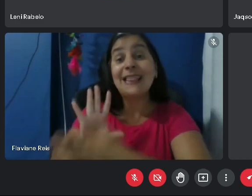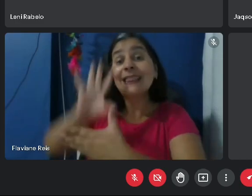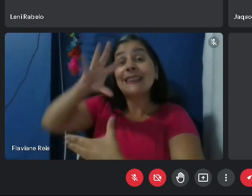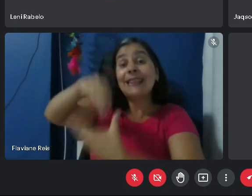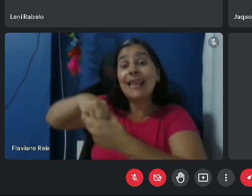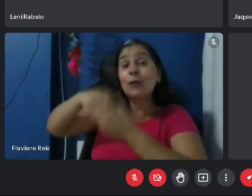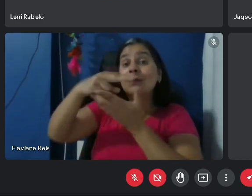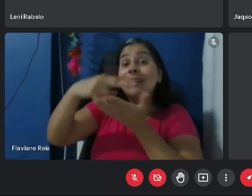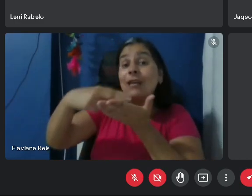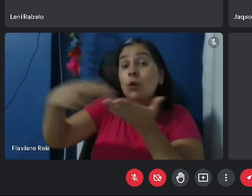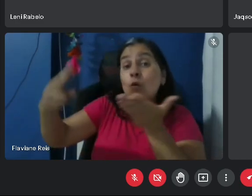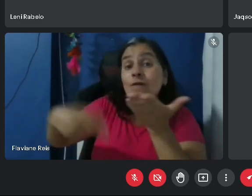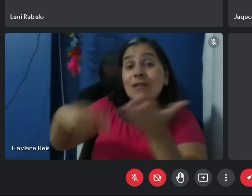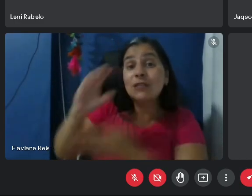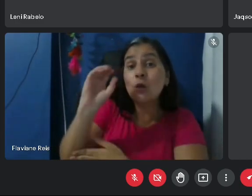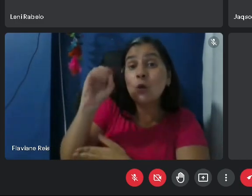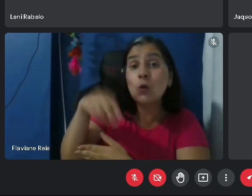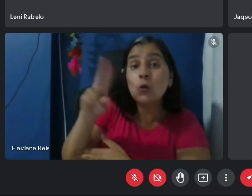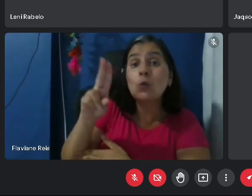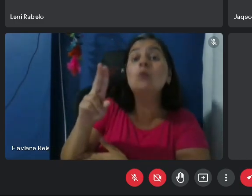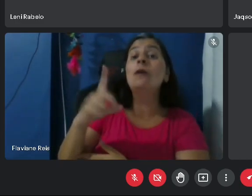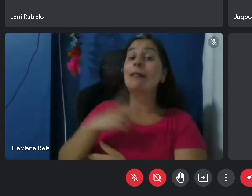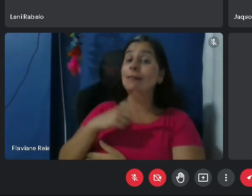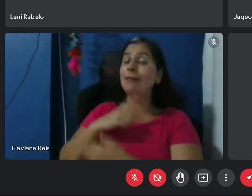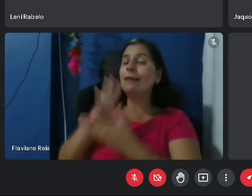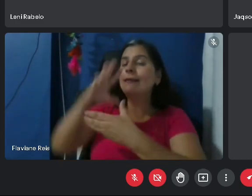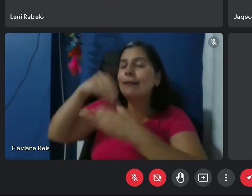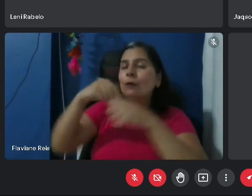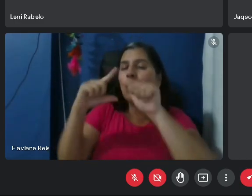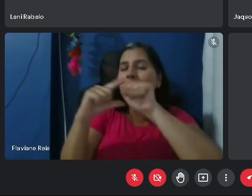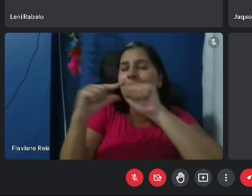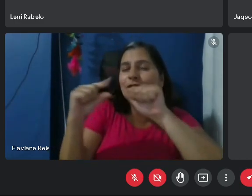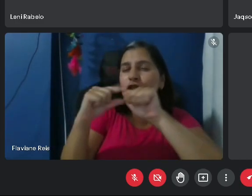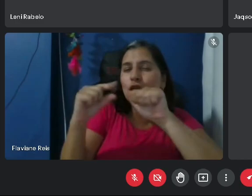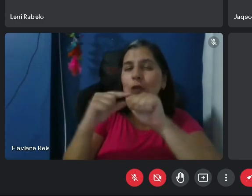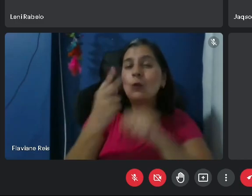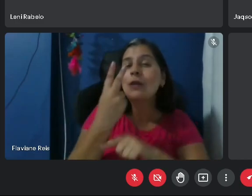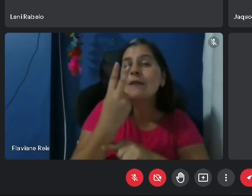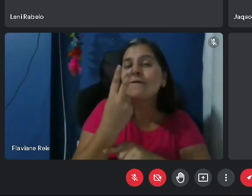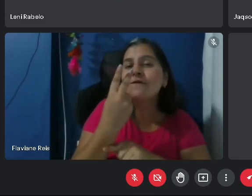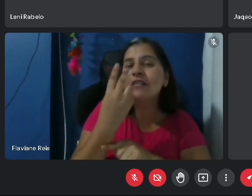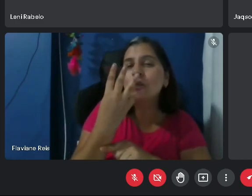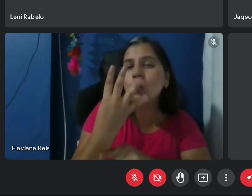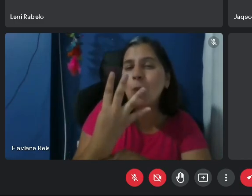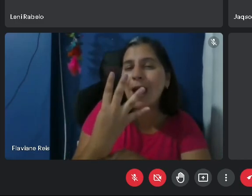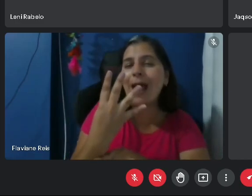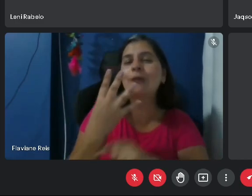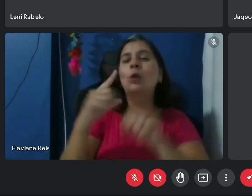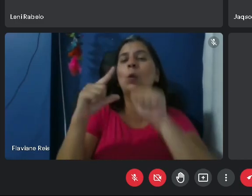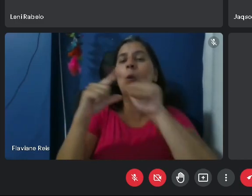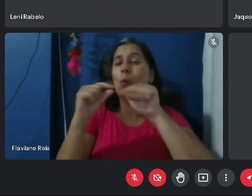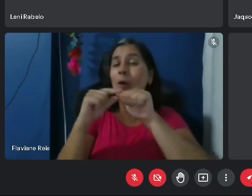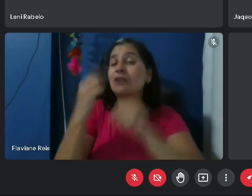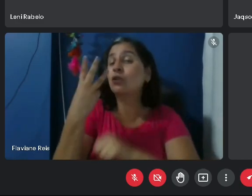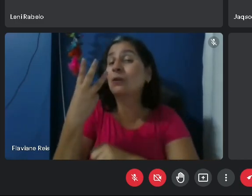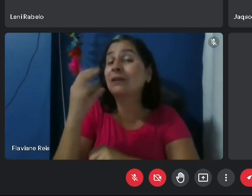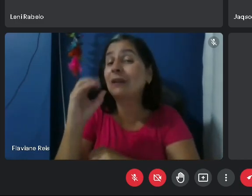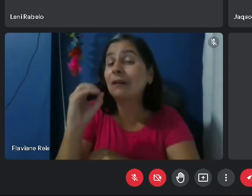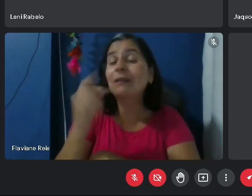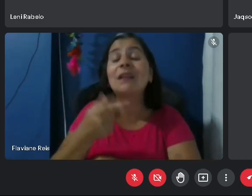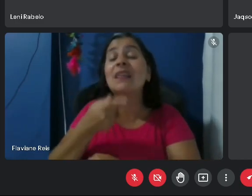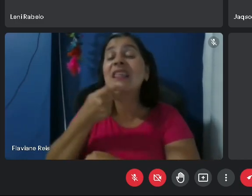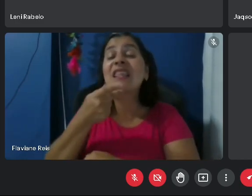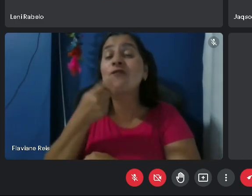forma igualitária. Dentro da ONU, tem artigos,